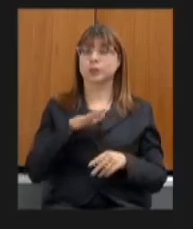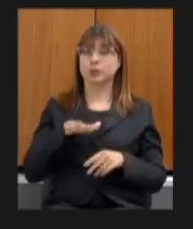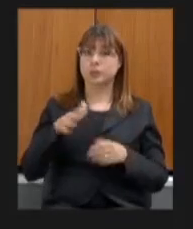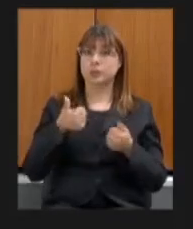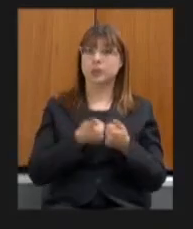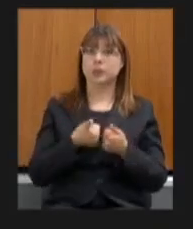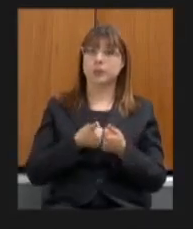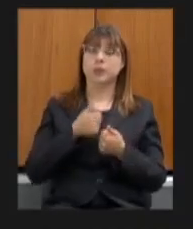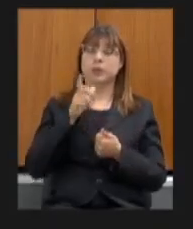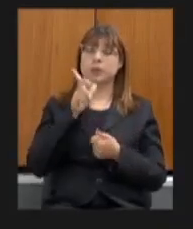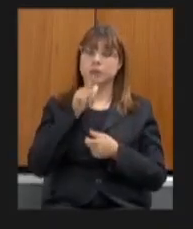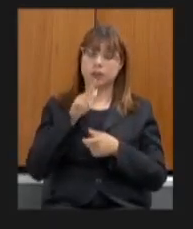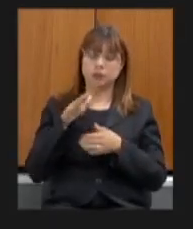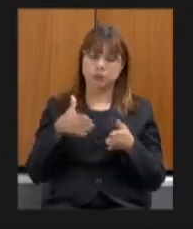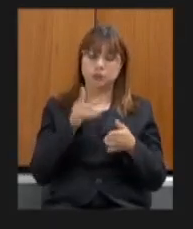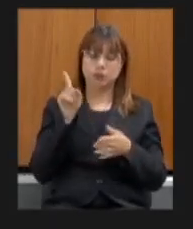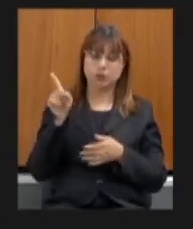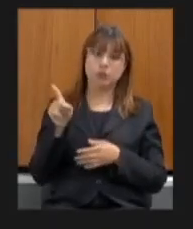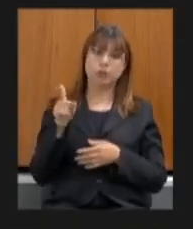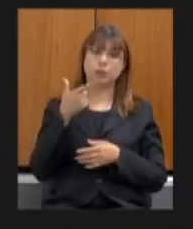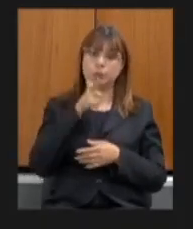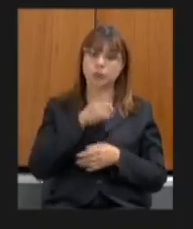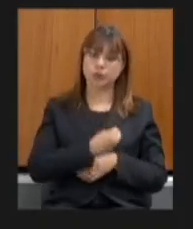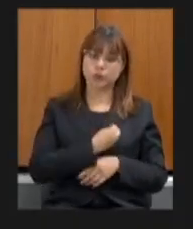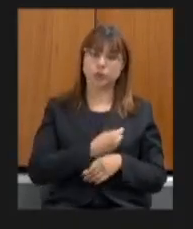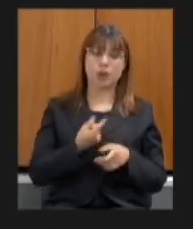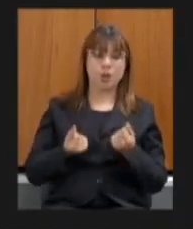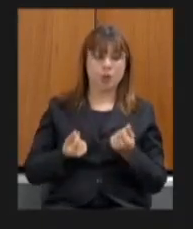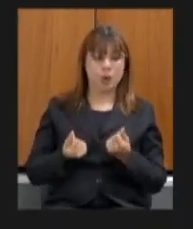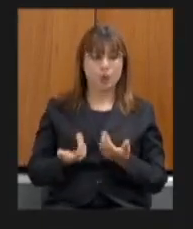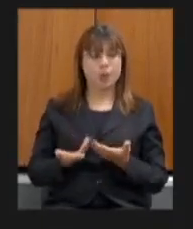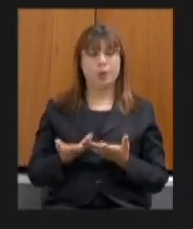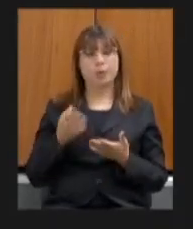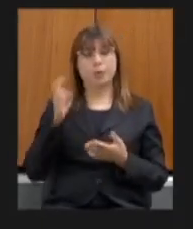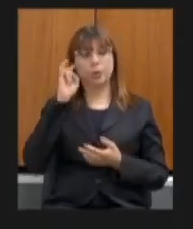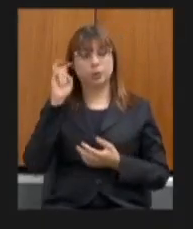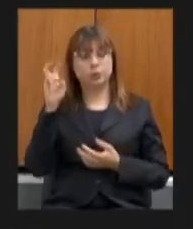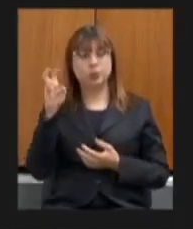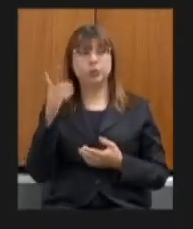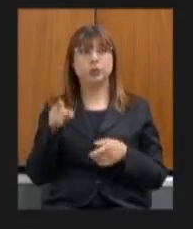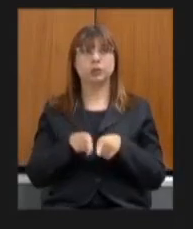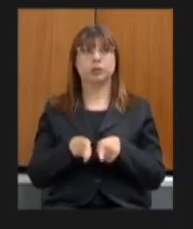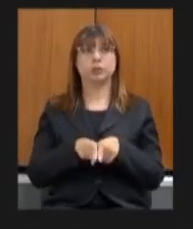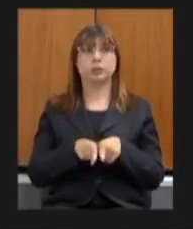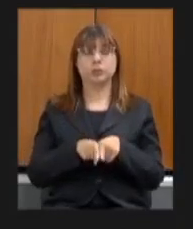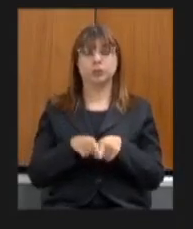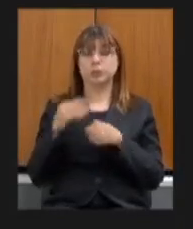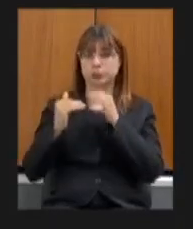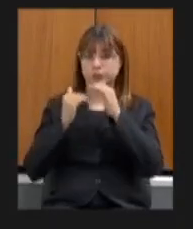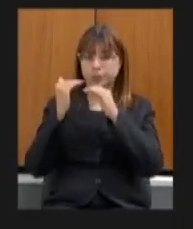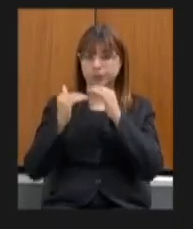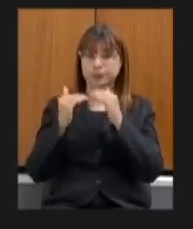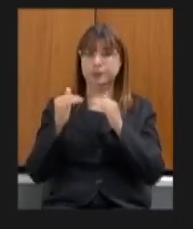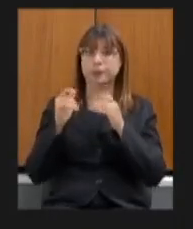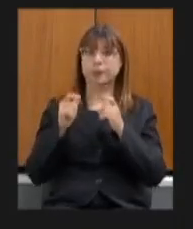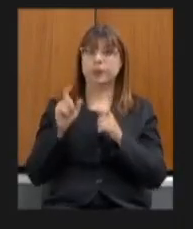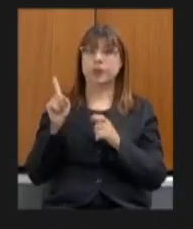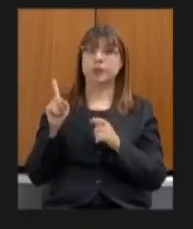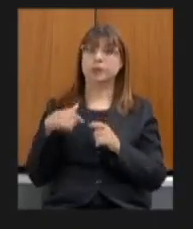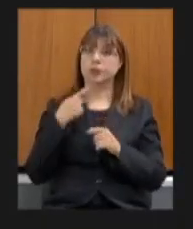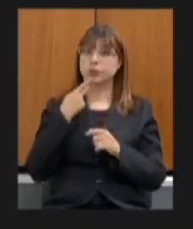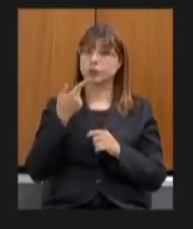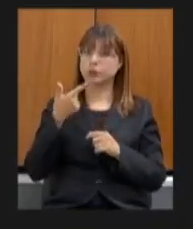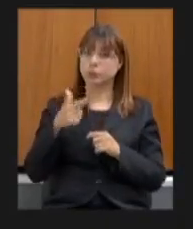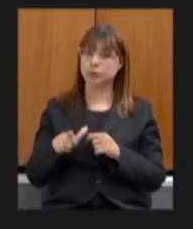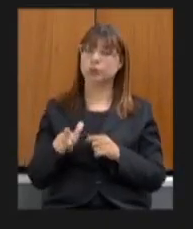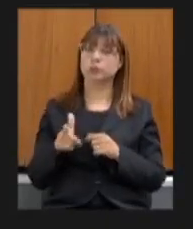possa ter a sua subsistência, tanto econômica, quanto cultural, quanto para desenvolvimento da nossa região. Então, registro mais